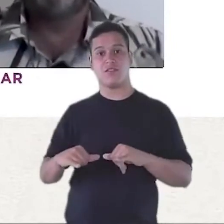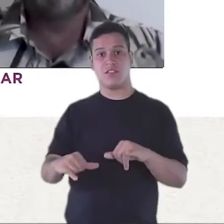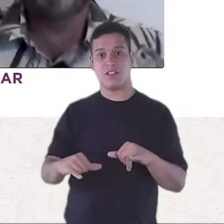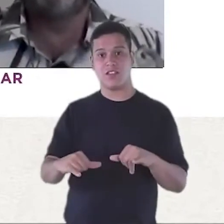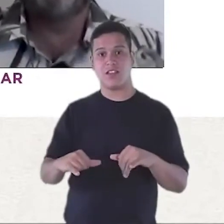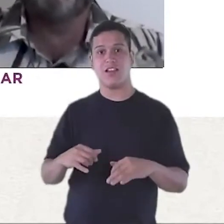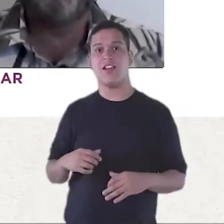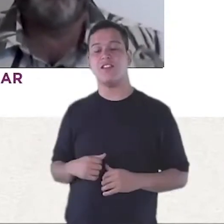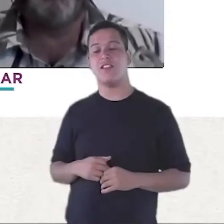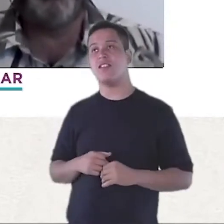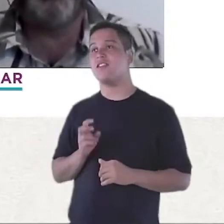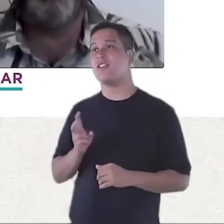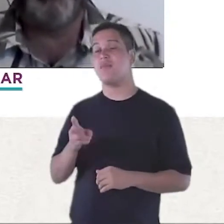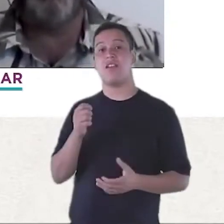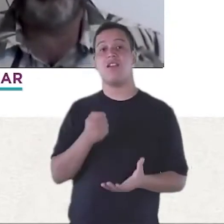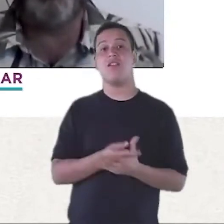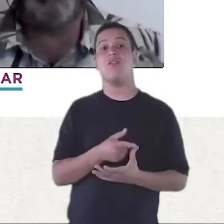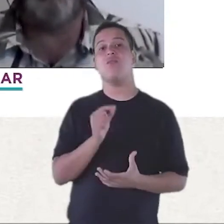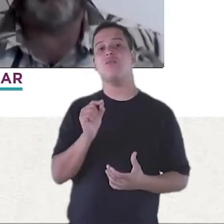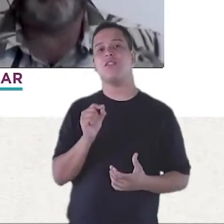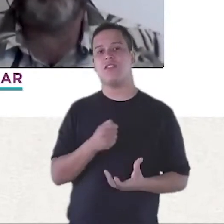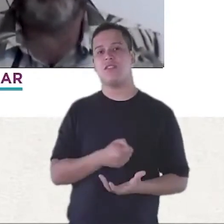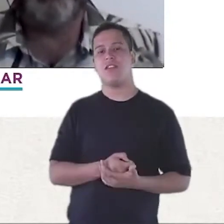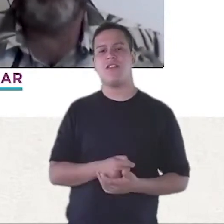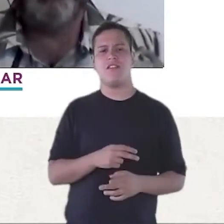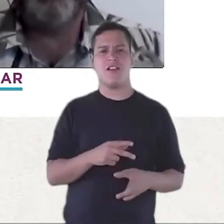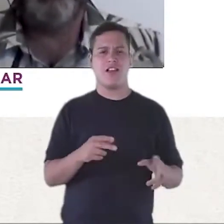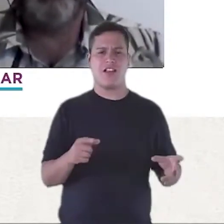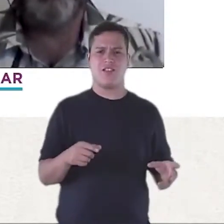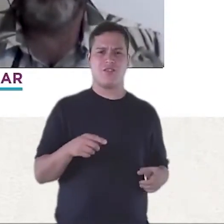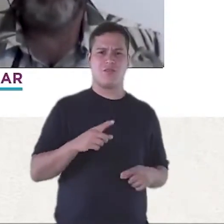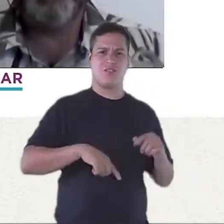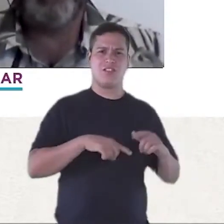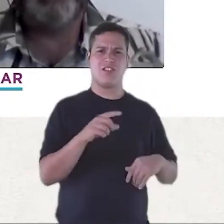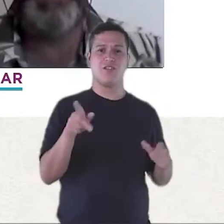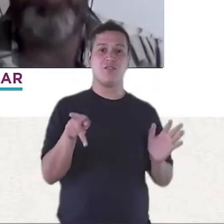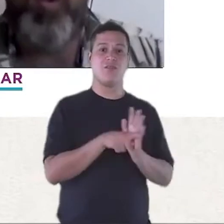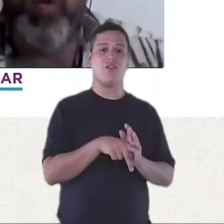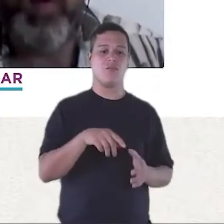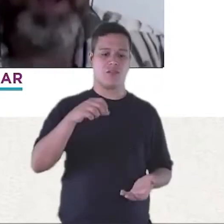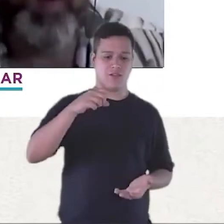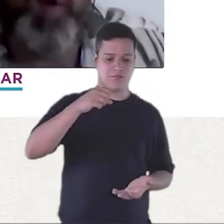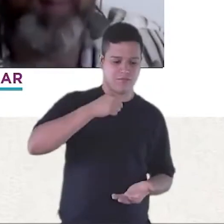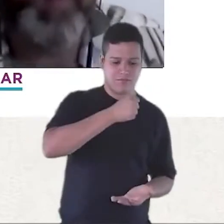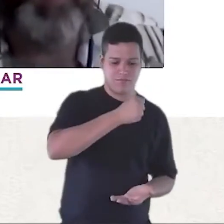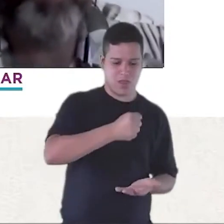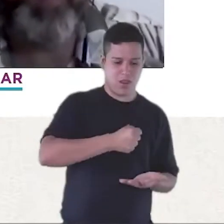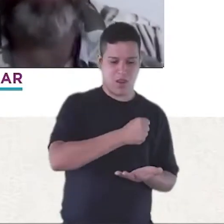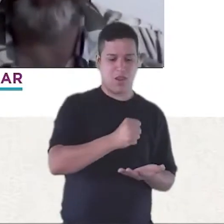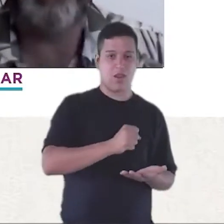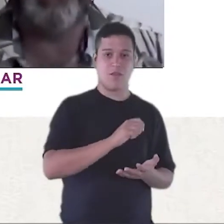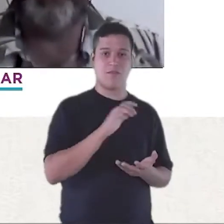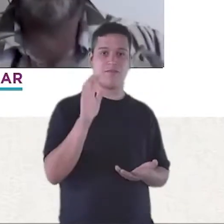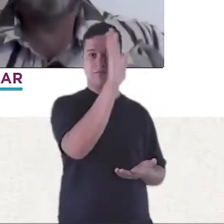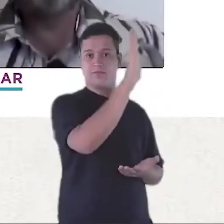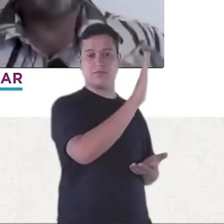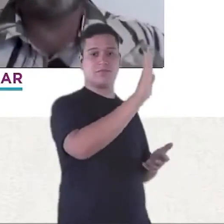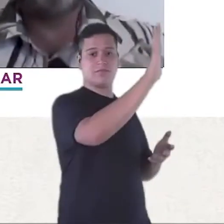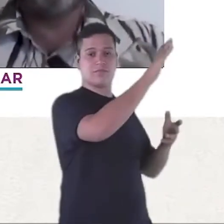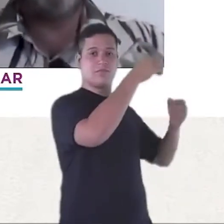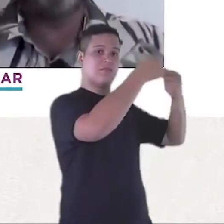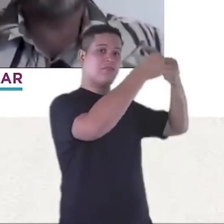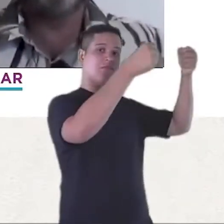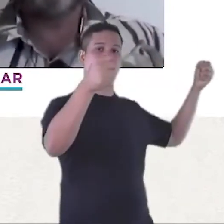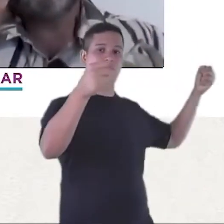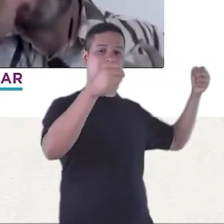compra o produto para limpar vidro. Vidrex. Isso, Eu ela compro compra, eu não ia fazer merchandising.